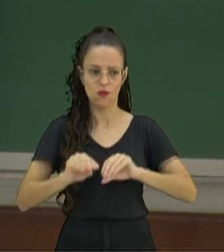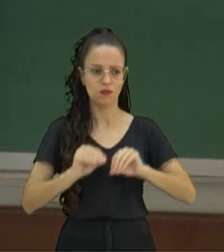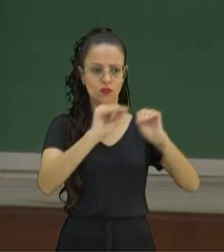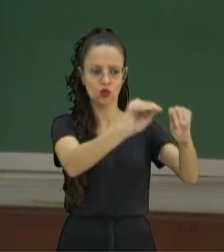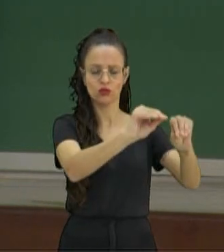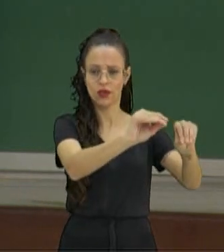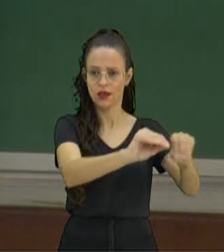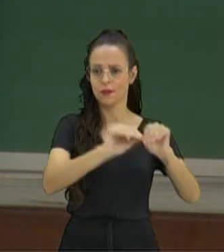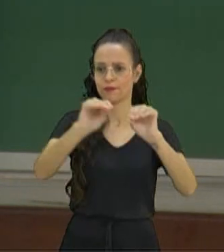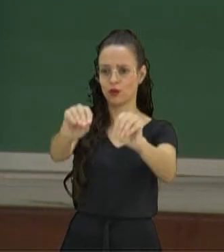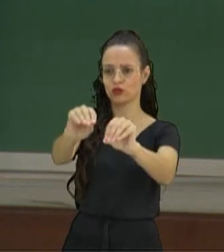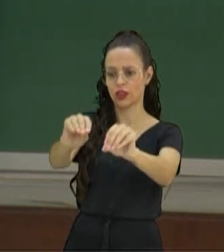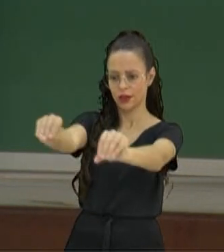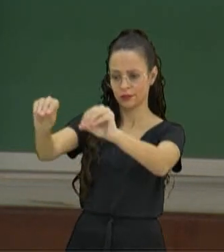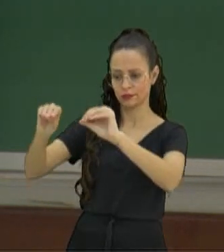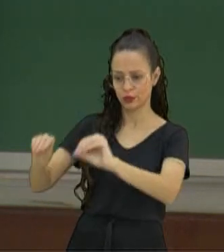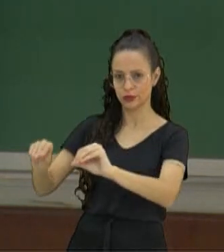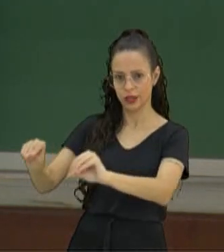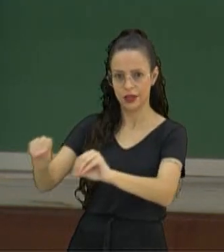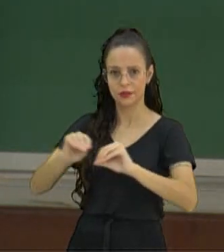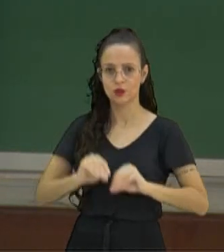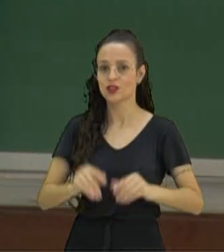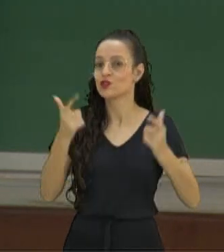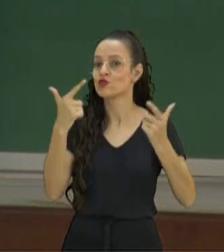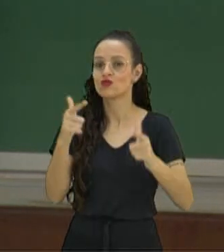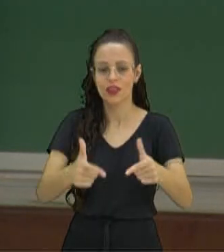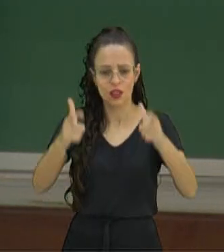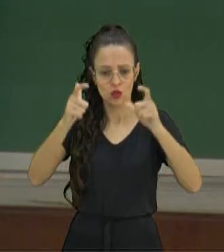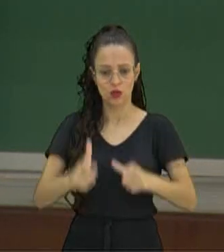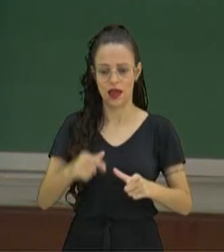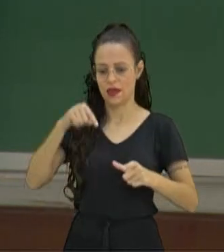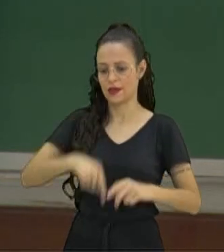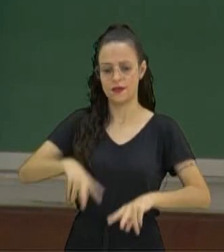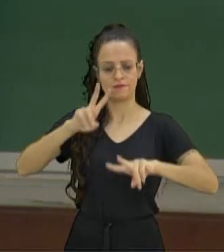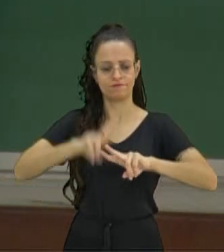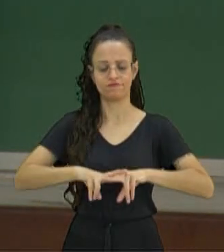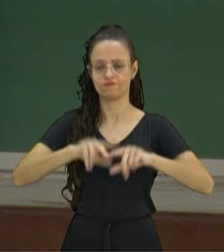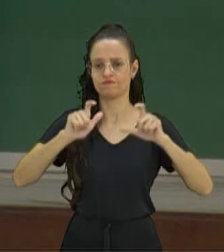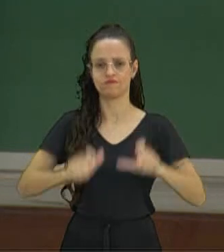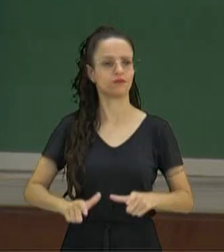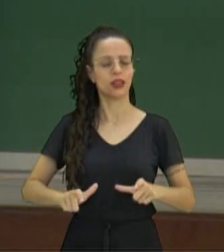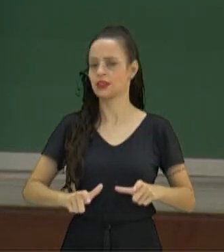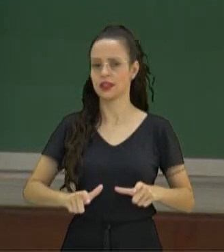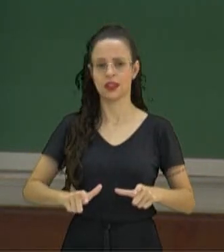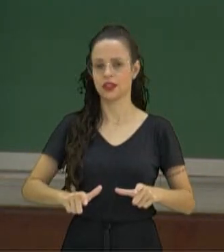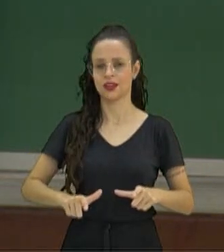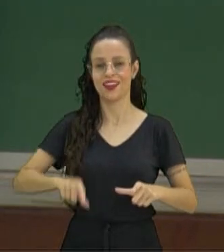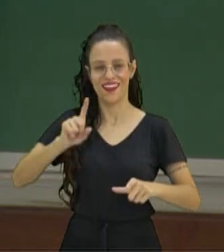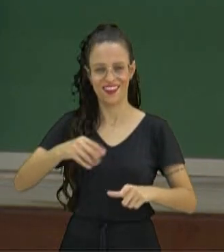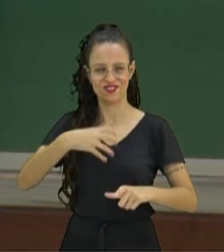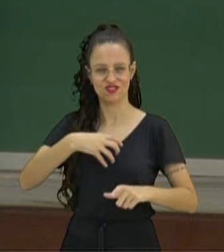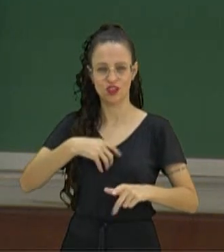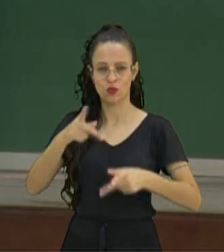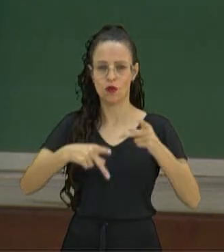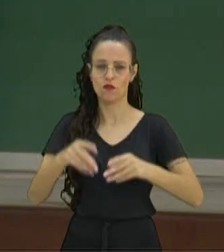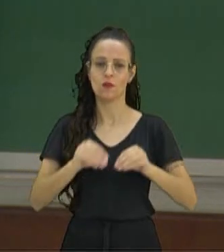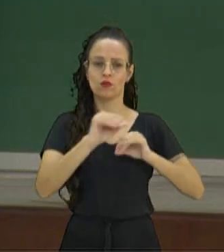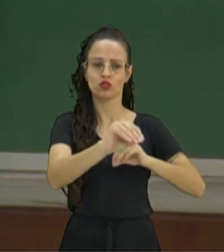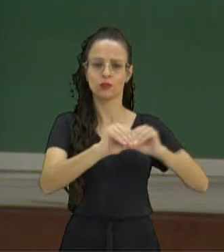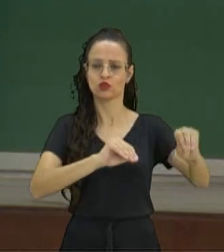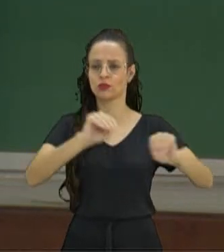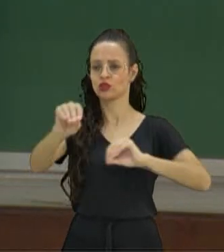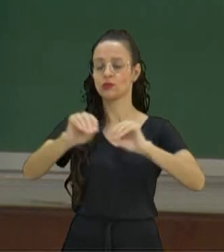outro, que não tinham um ponto fixo, que não se fixavam em nenhum lugar. E por que eles faziam isso,